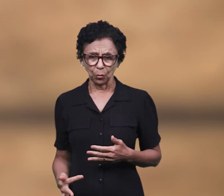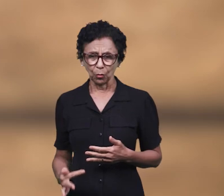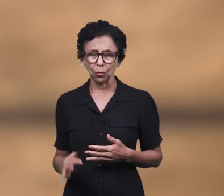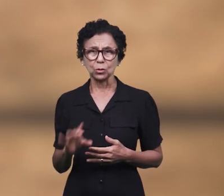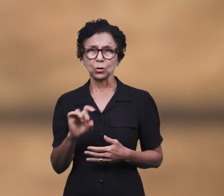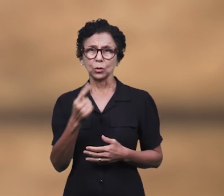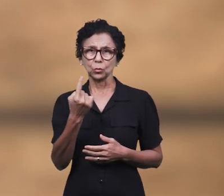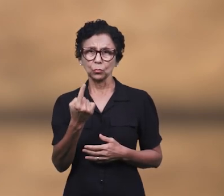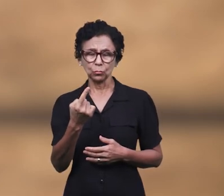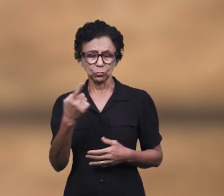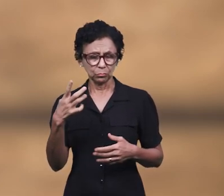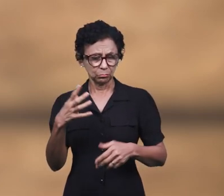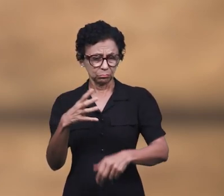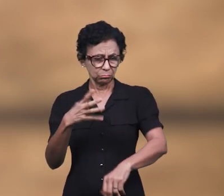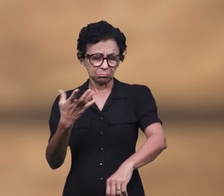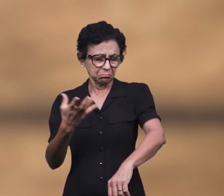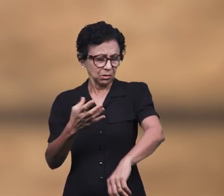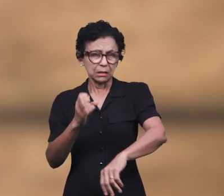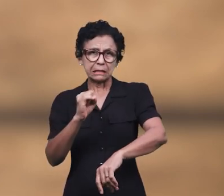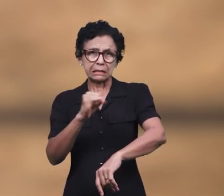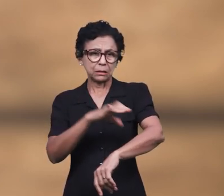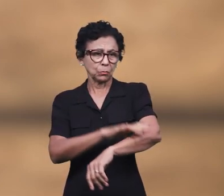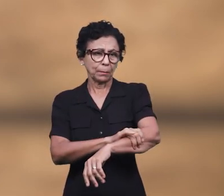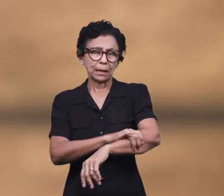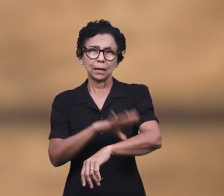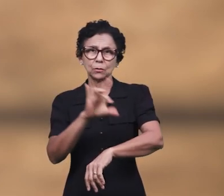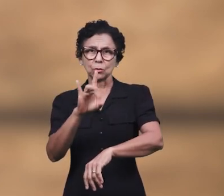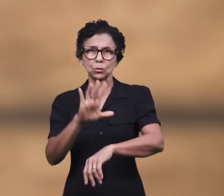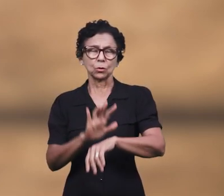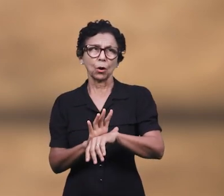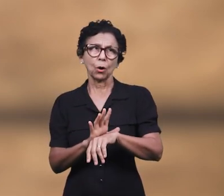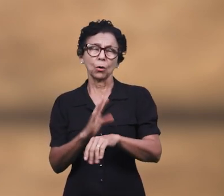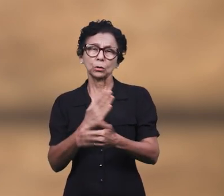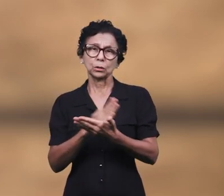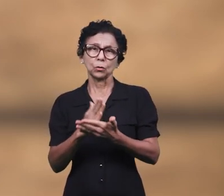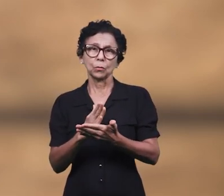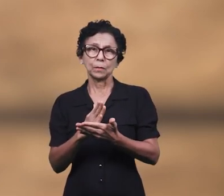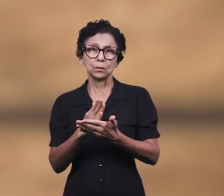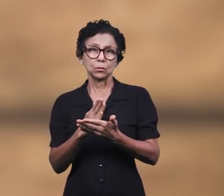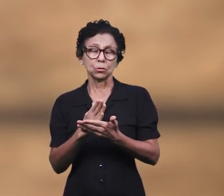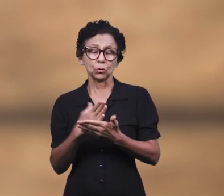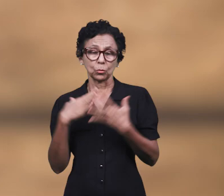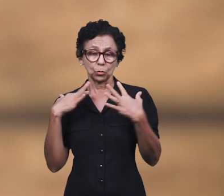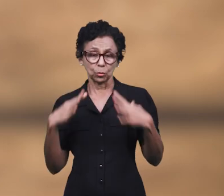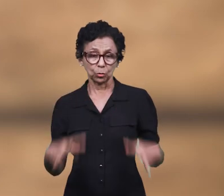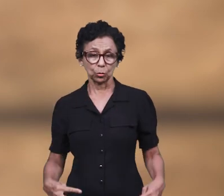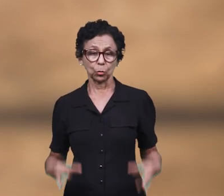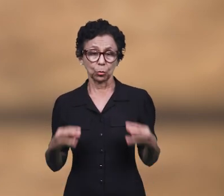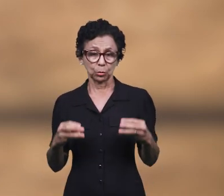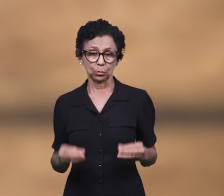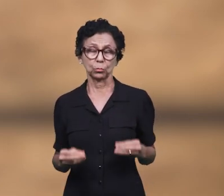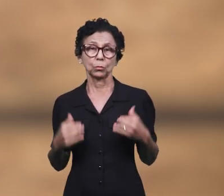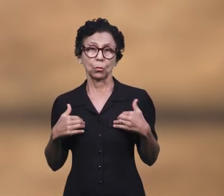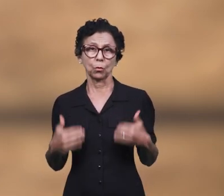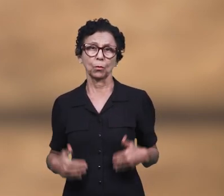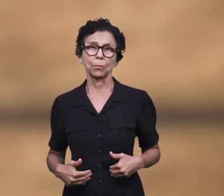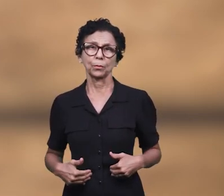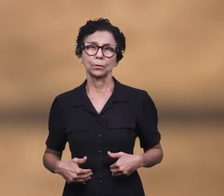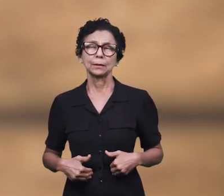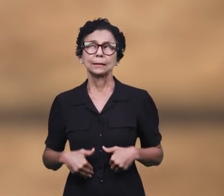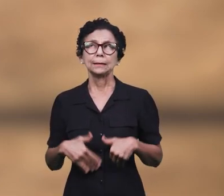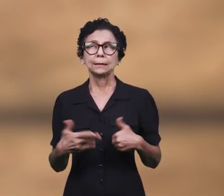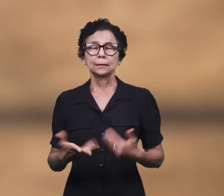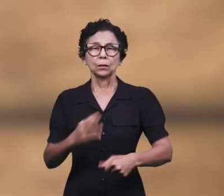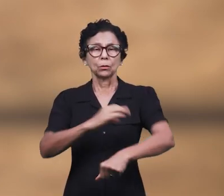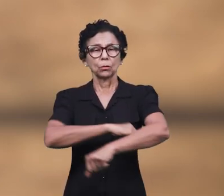generalizou, ou se já começou no corpo todo. O paciente ele sente mais dor no final do dia, mas